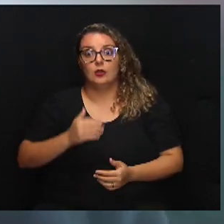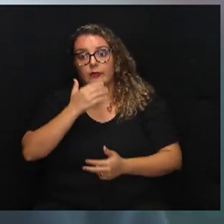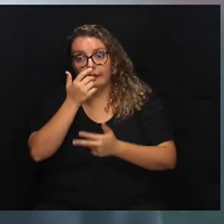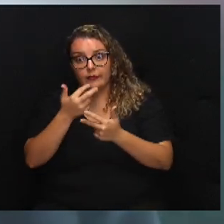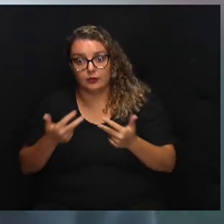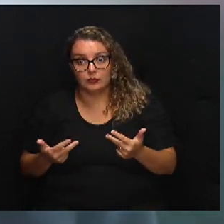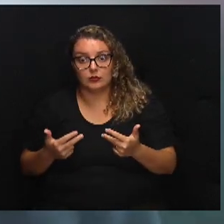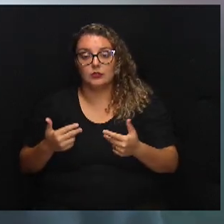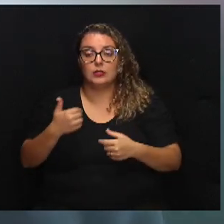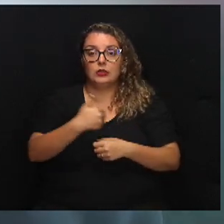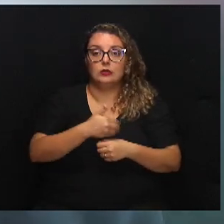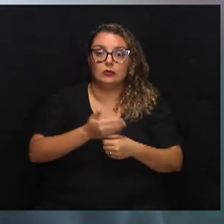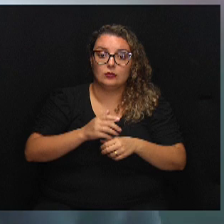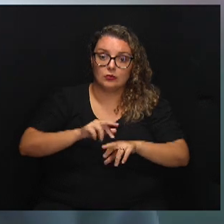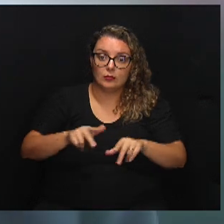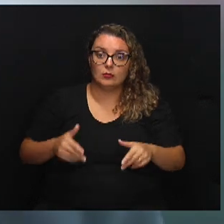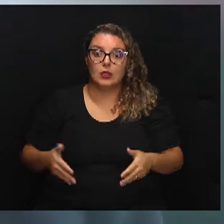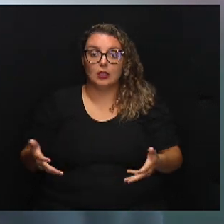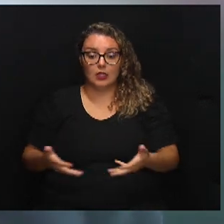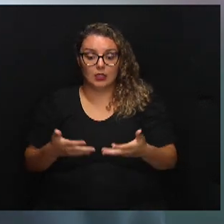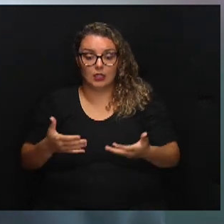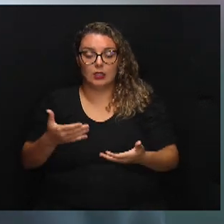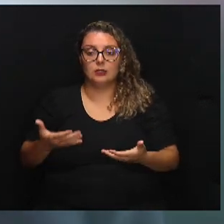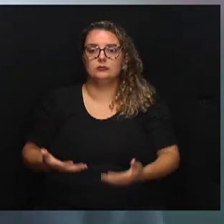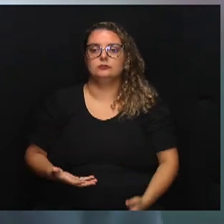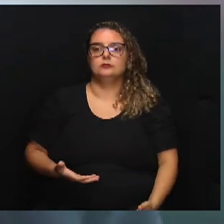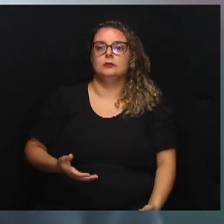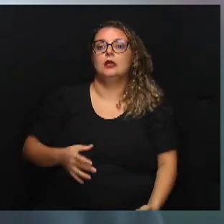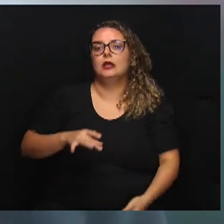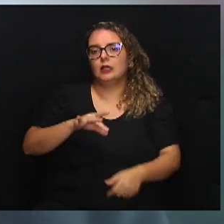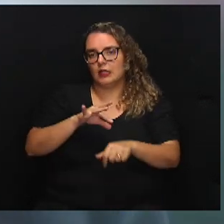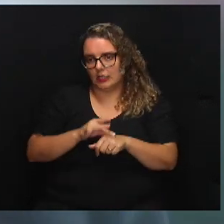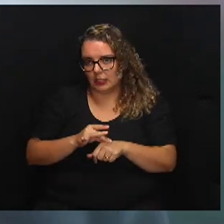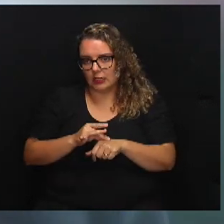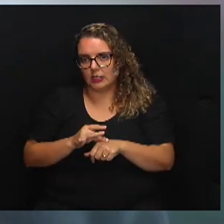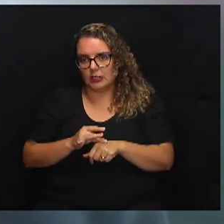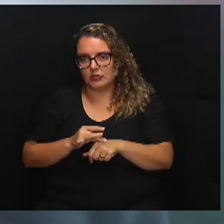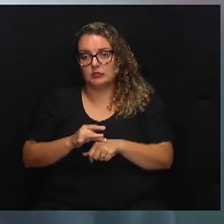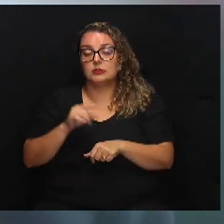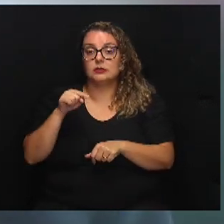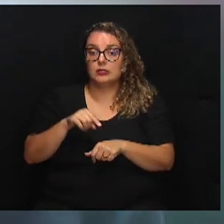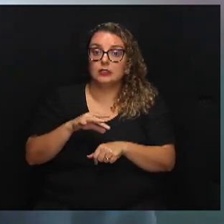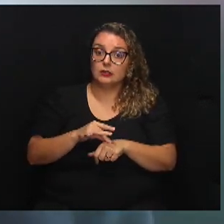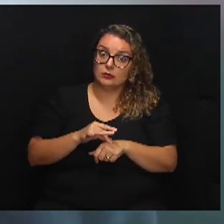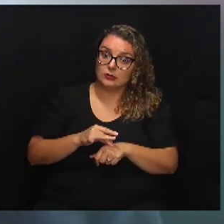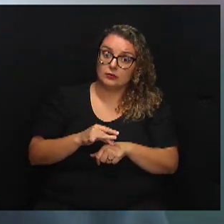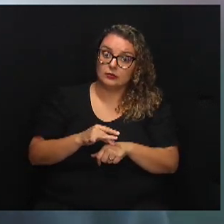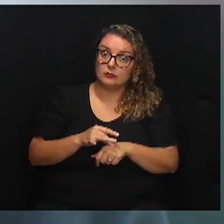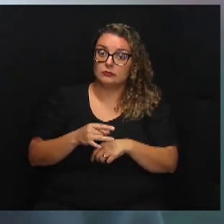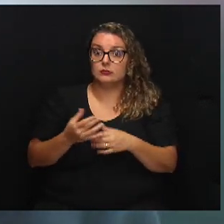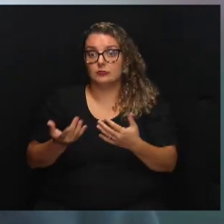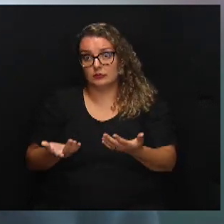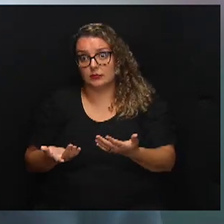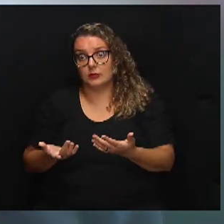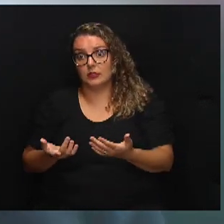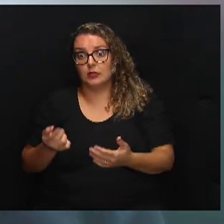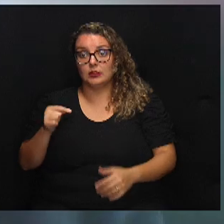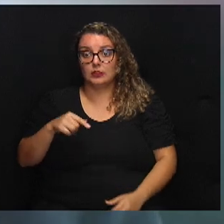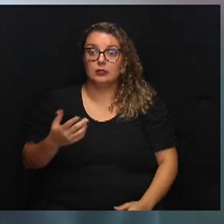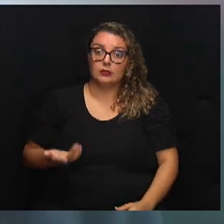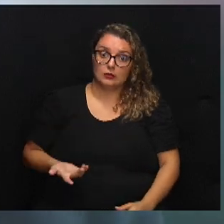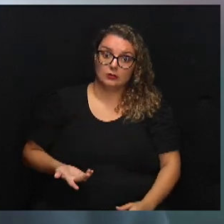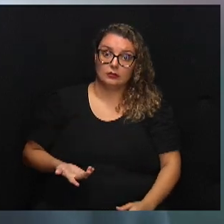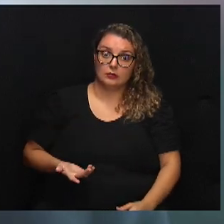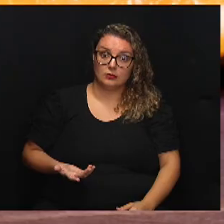frutas, verduras, legumes, carnes. E essas carnes, que anteriormente, isso daqui a gente de